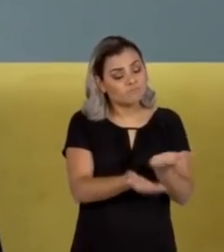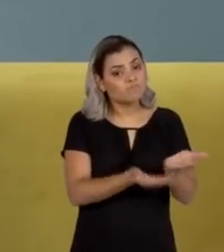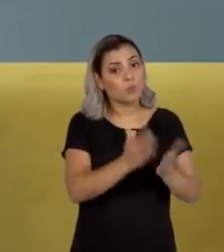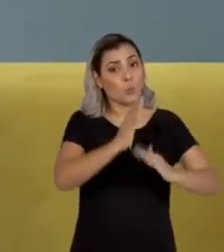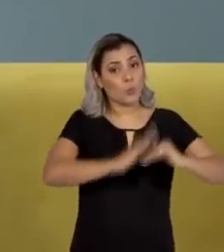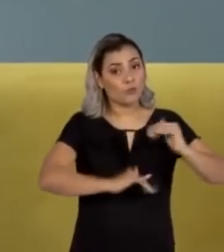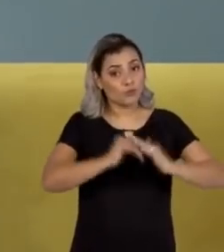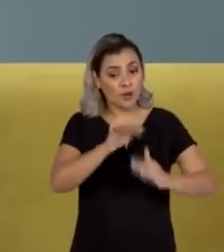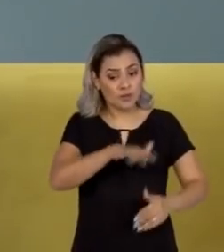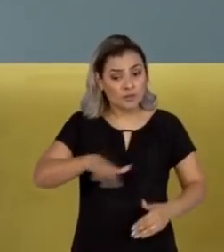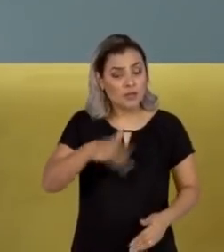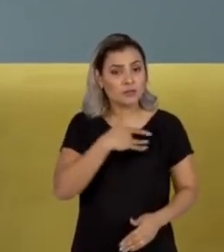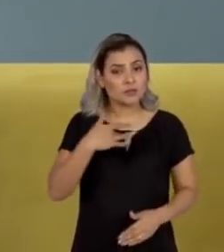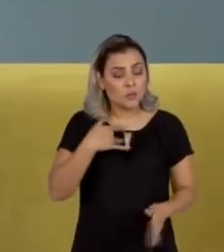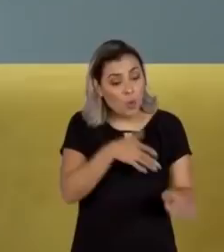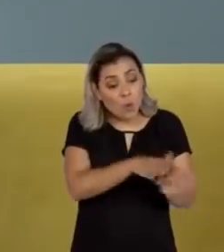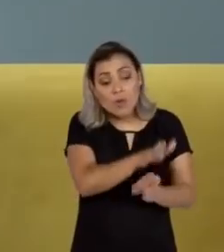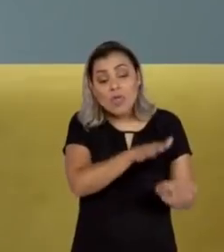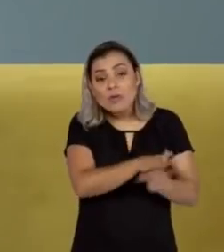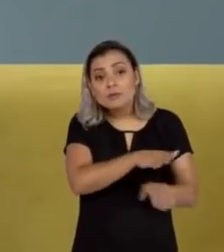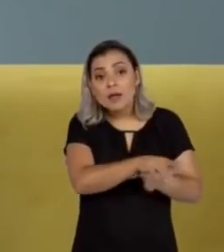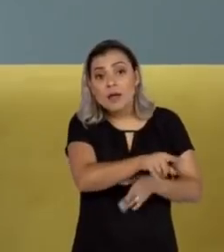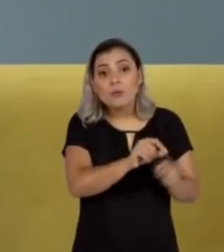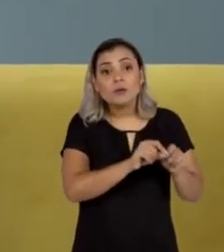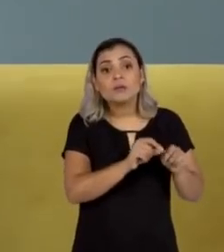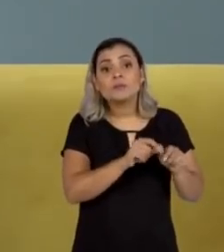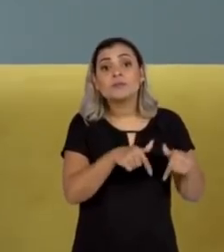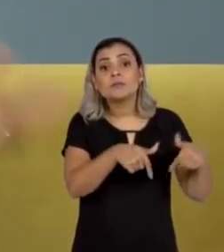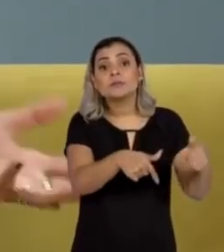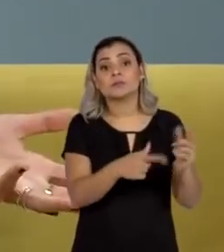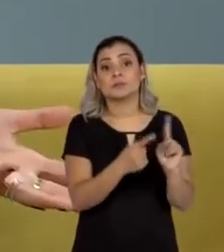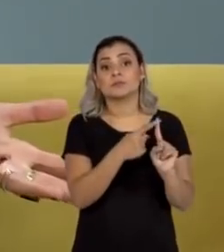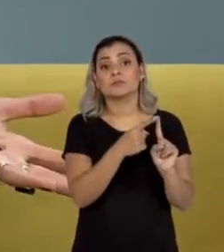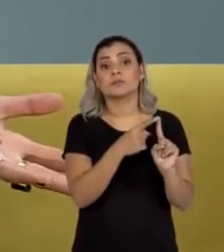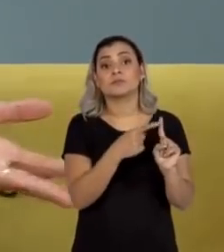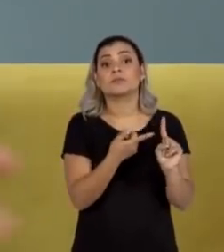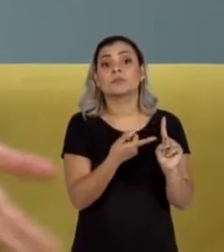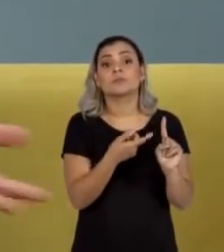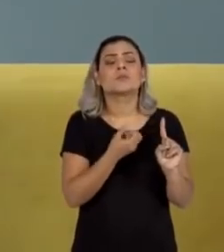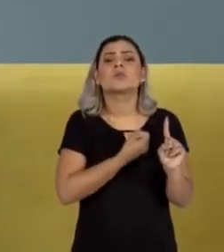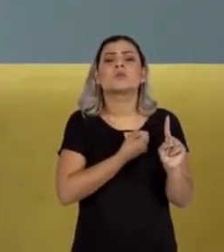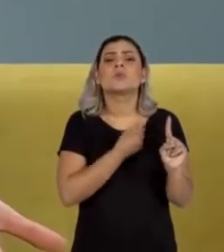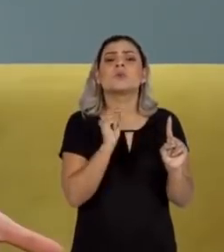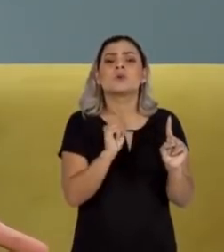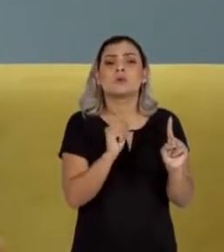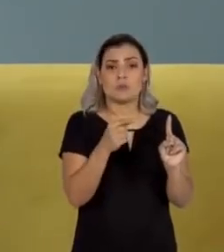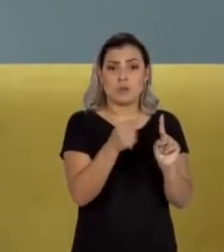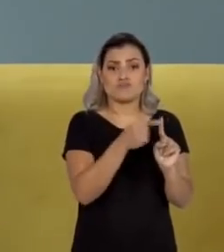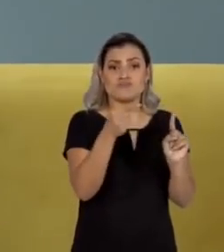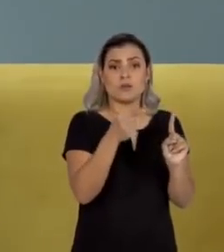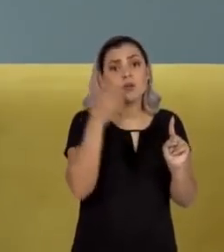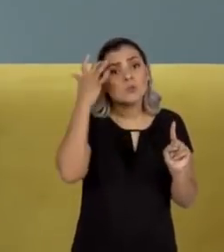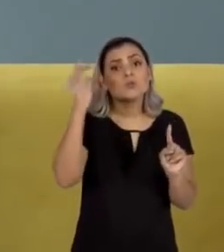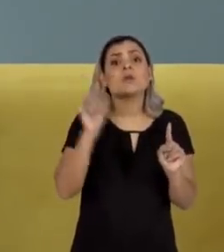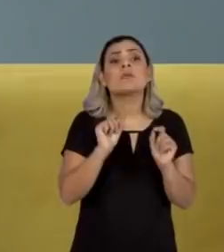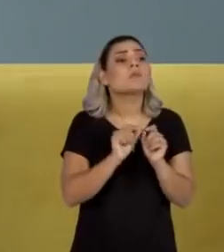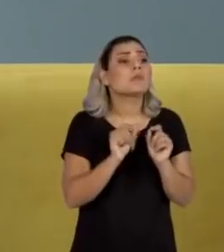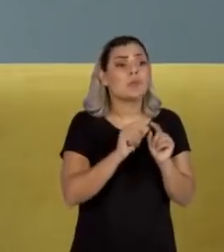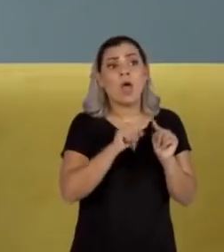de saúde precisam orientar as pessoas o que fazer com o número que sai na ponta de dedo. Porque senão eu vou furar o meu dedo e não vou saber o que